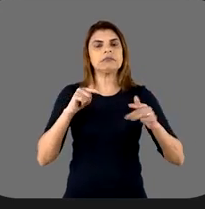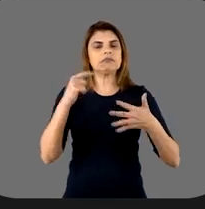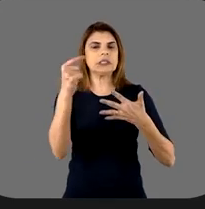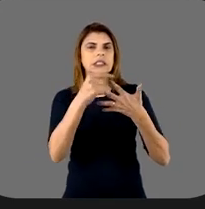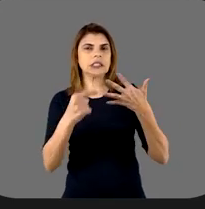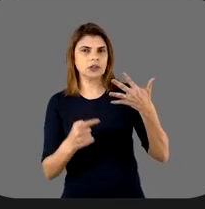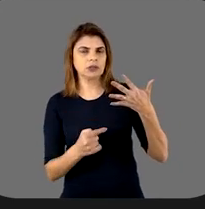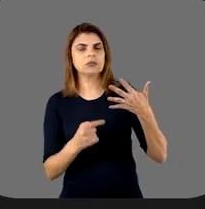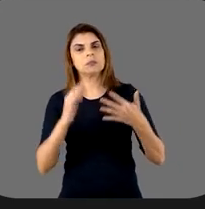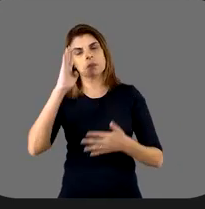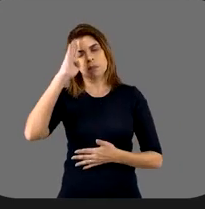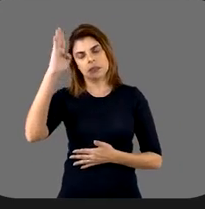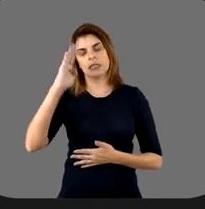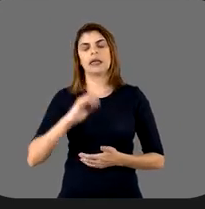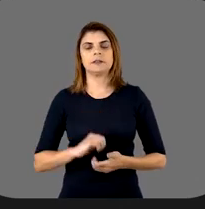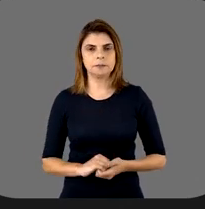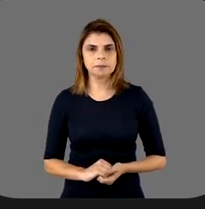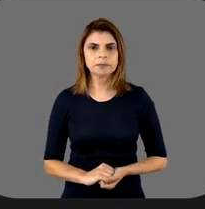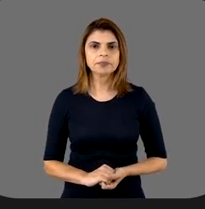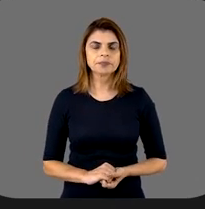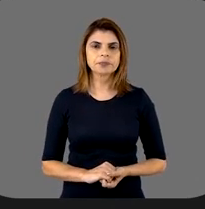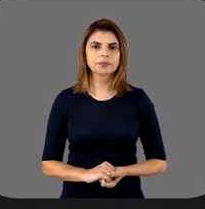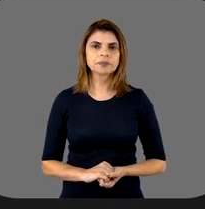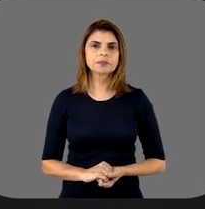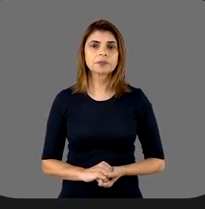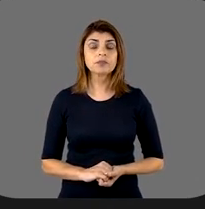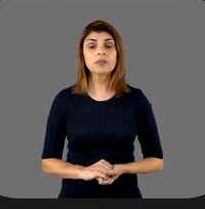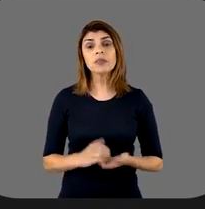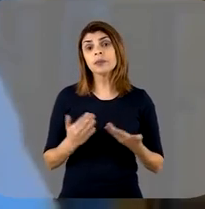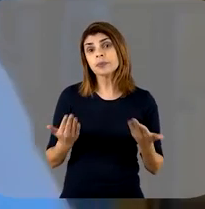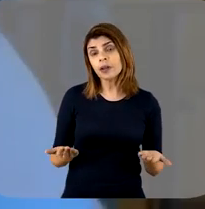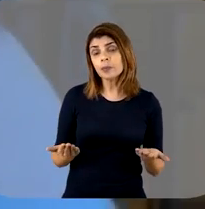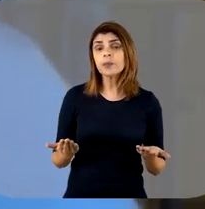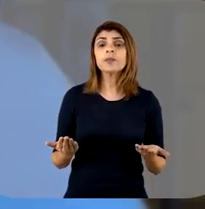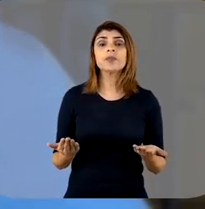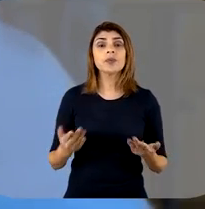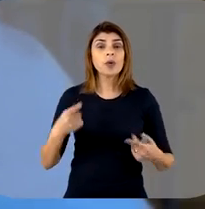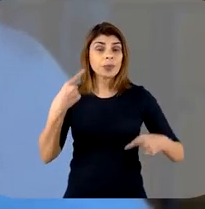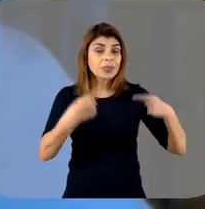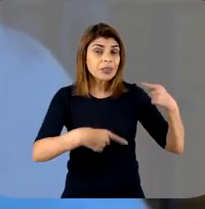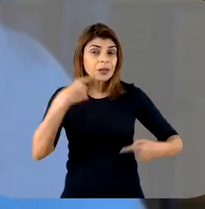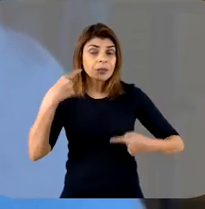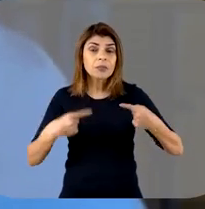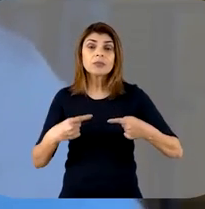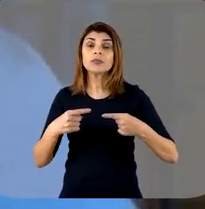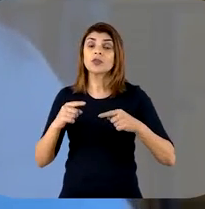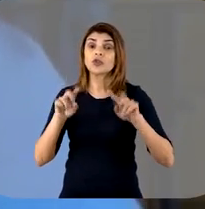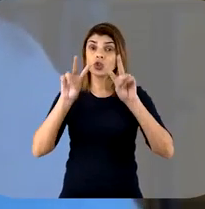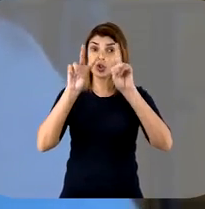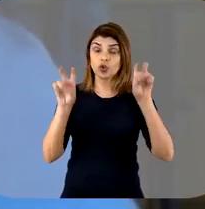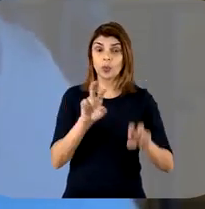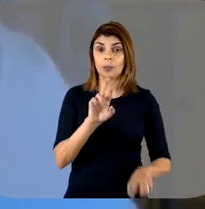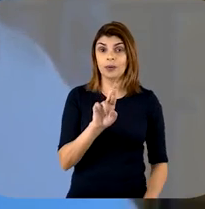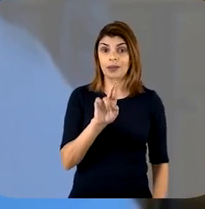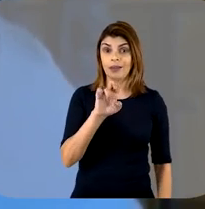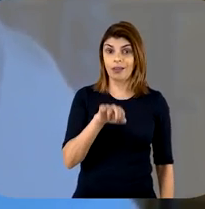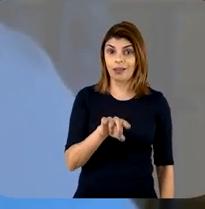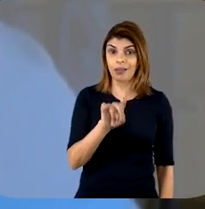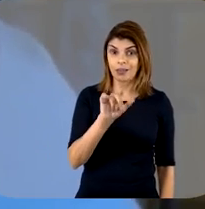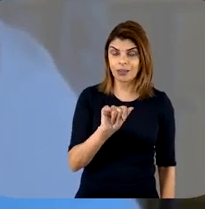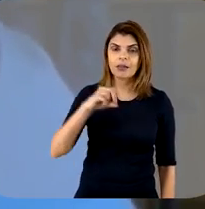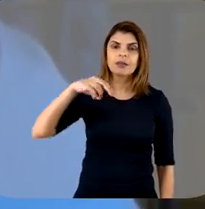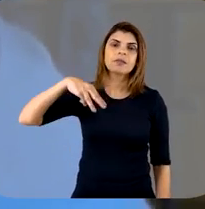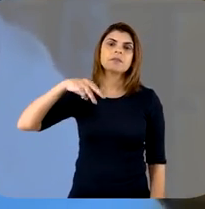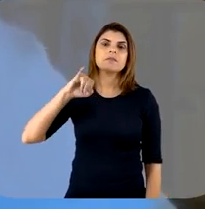nessas funções fundamentais, né? Então, o debate sobre renda mínima, ele se situa